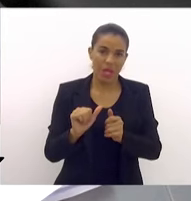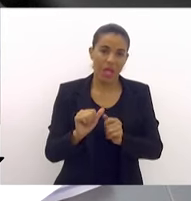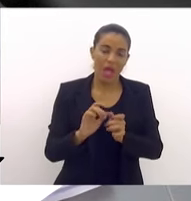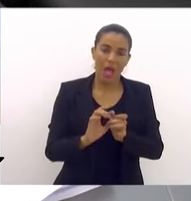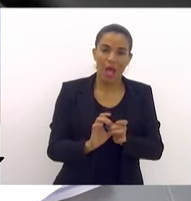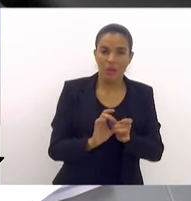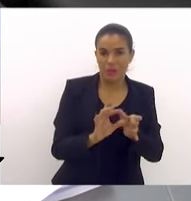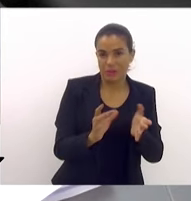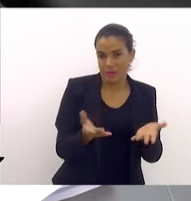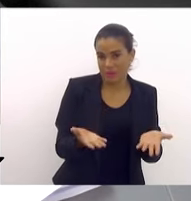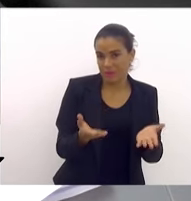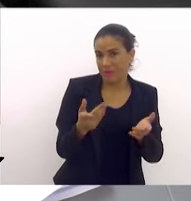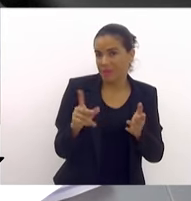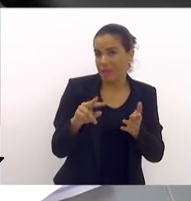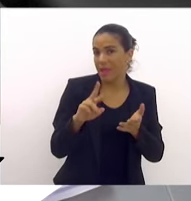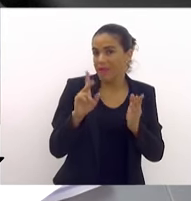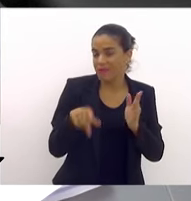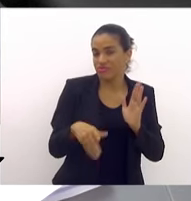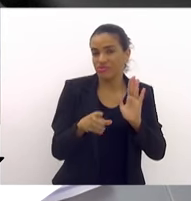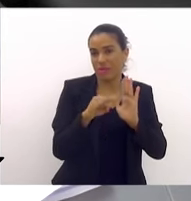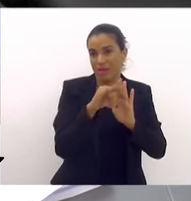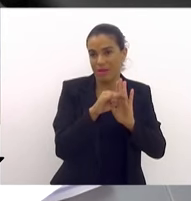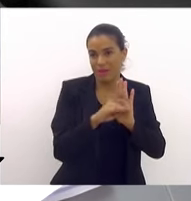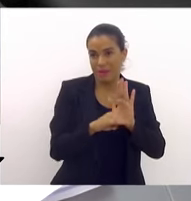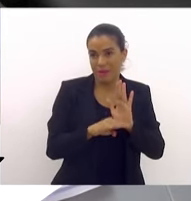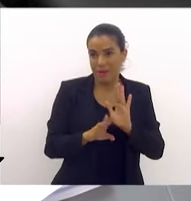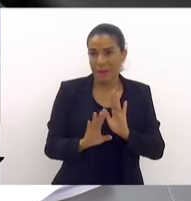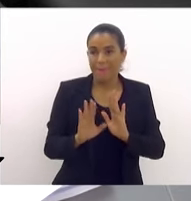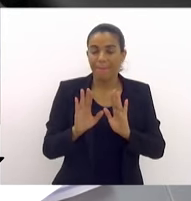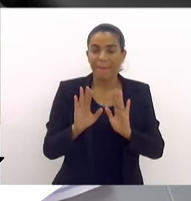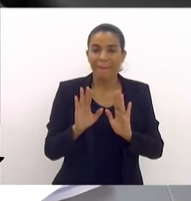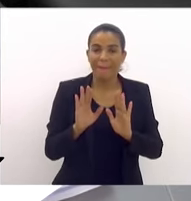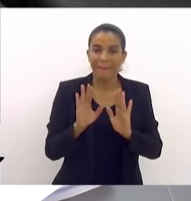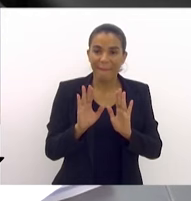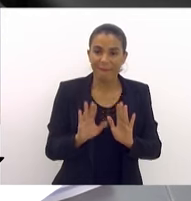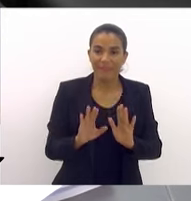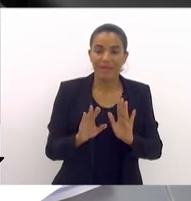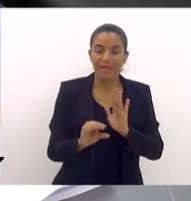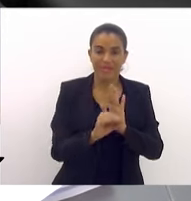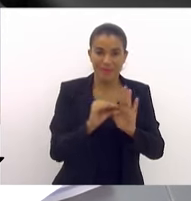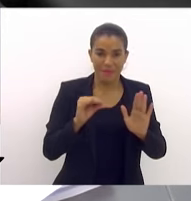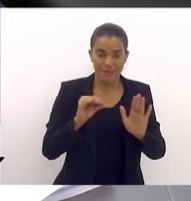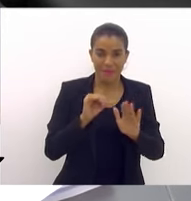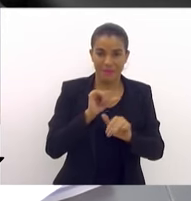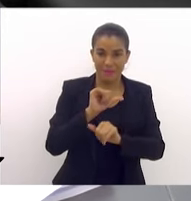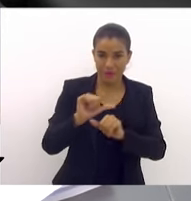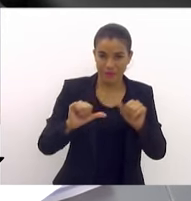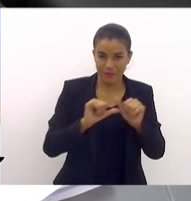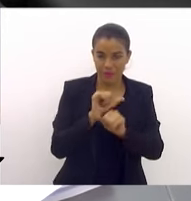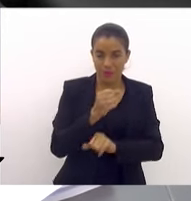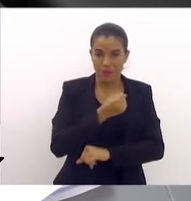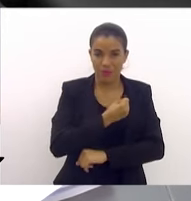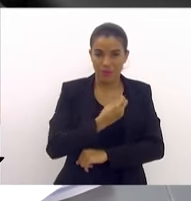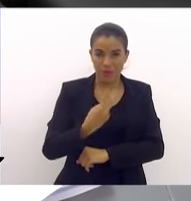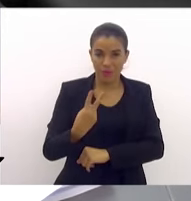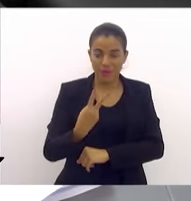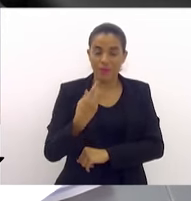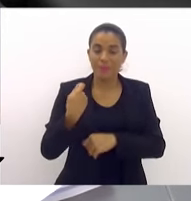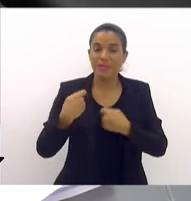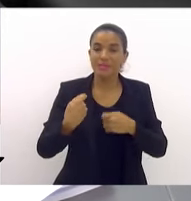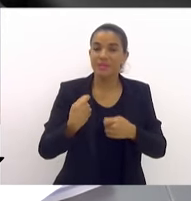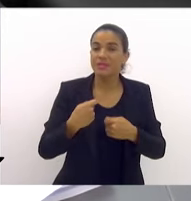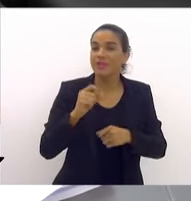né, que é programa. Mas eu acho que, em vez de ser emenda modificativa número 2, deveria